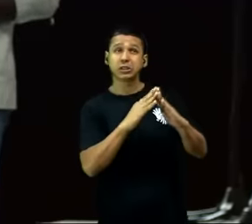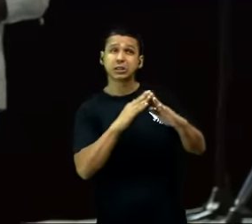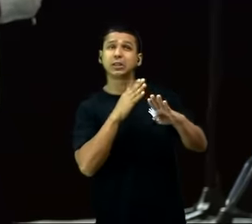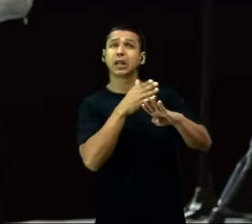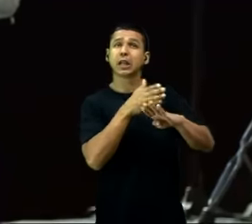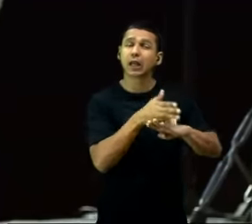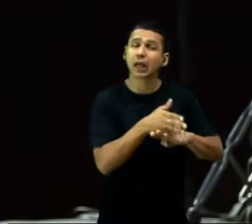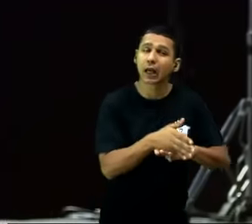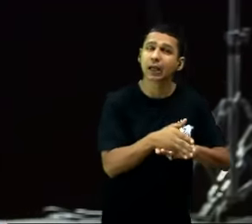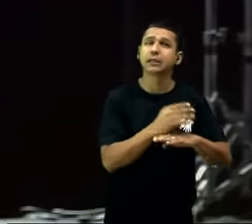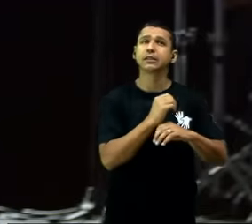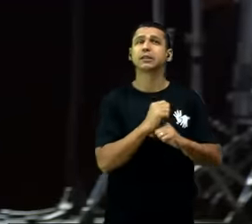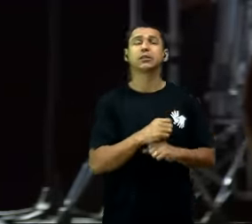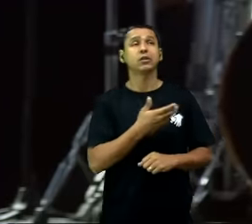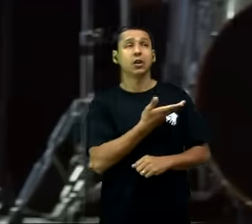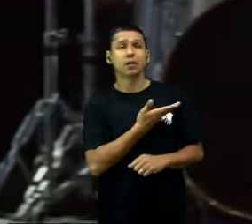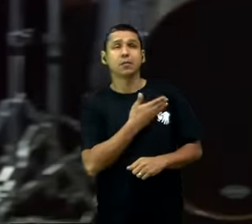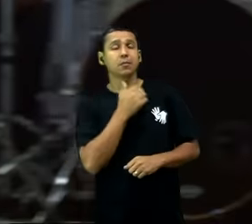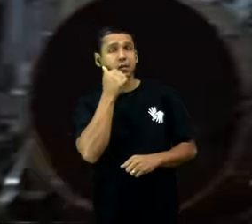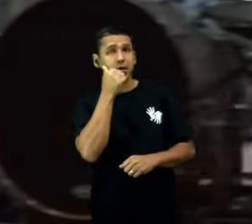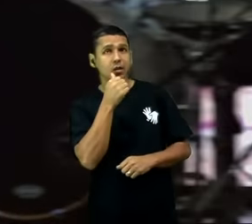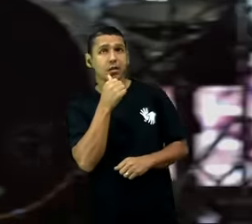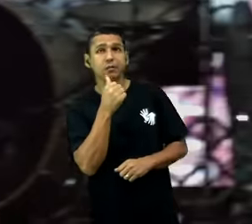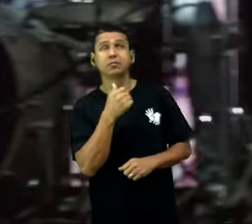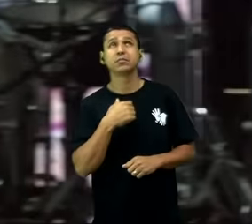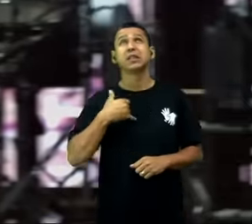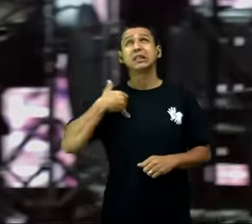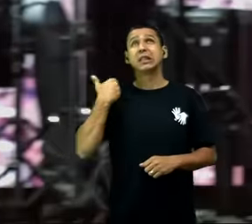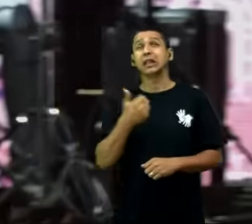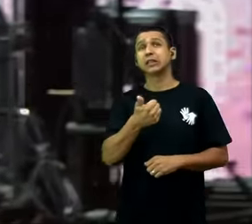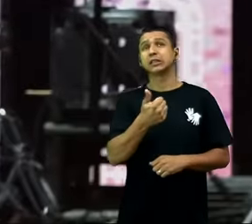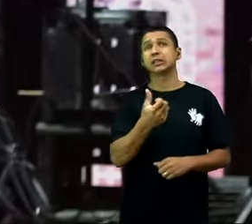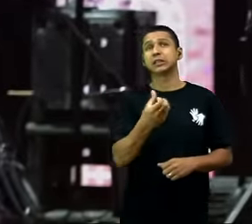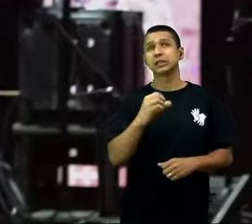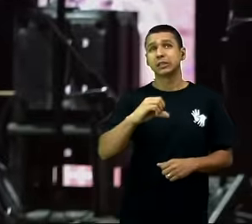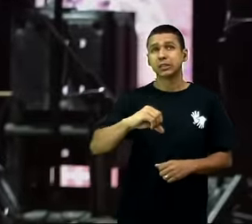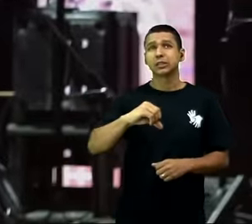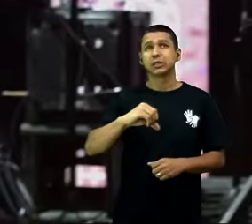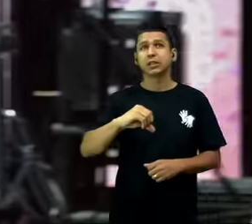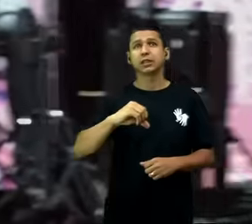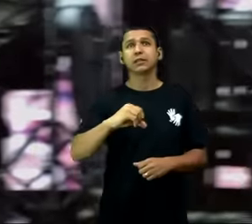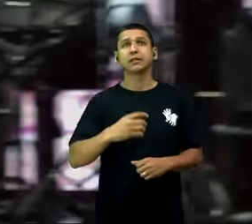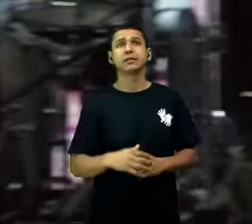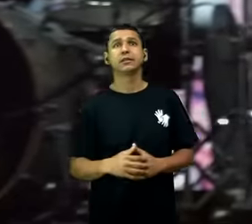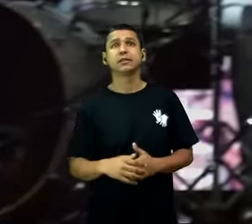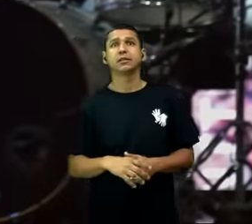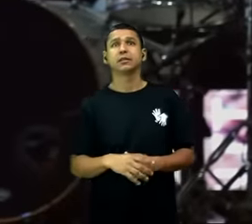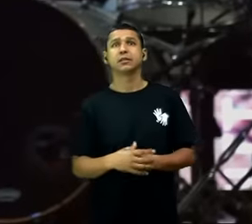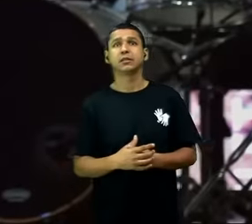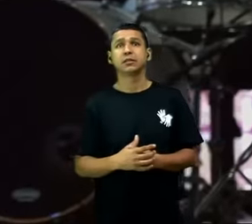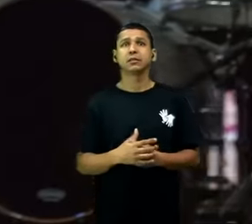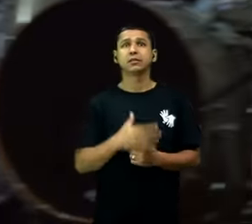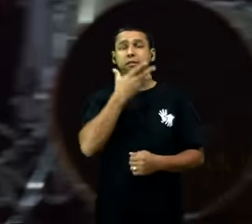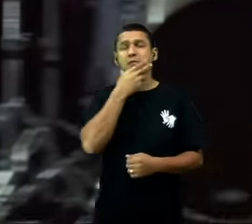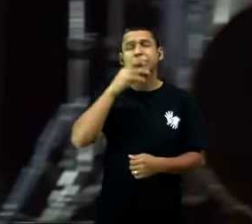19 anos de idade. Eu uivava, eu gemia, eu dizia: